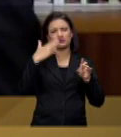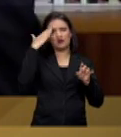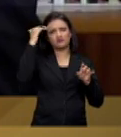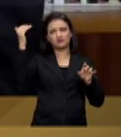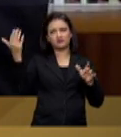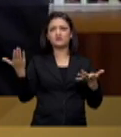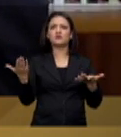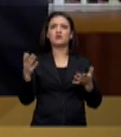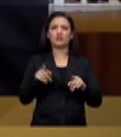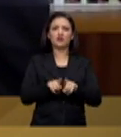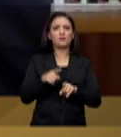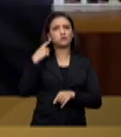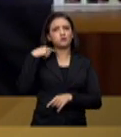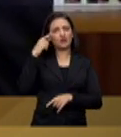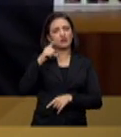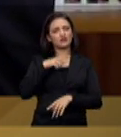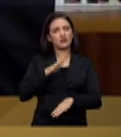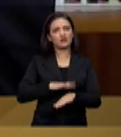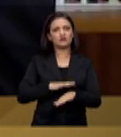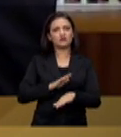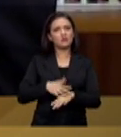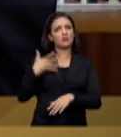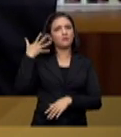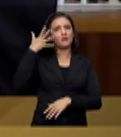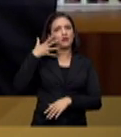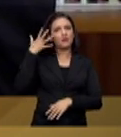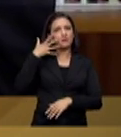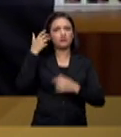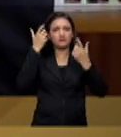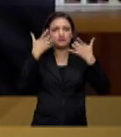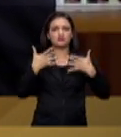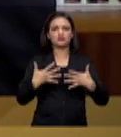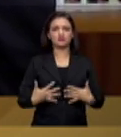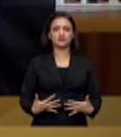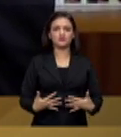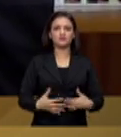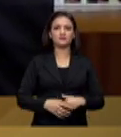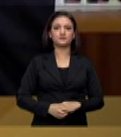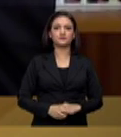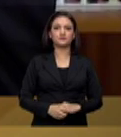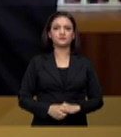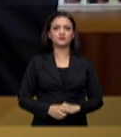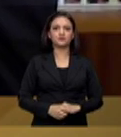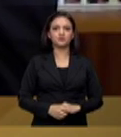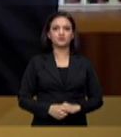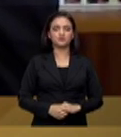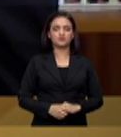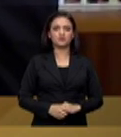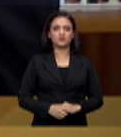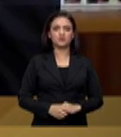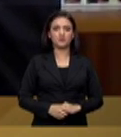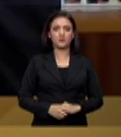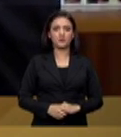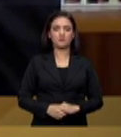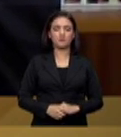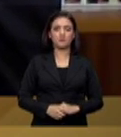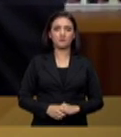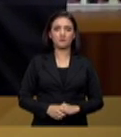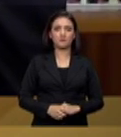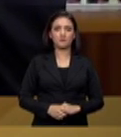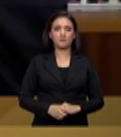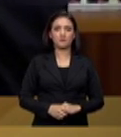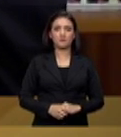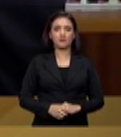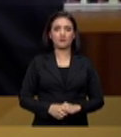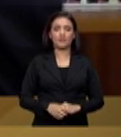os advogados terão oportunidade de apresentar os seus argumentos da tribuna. De forma remota para o relatório, ministro aqui Luiz Roberto Barroso.